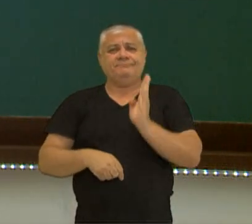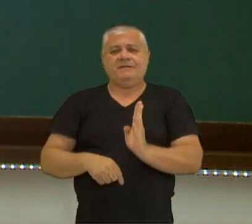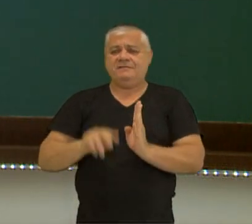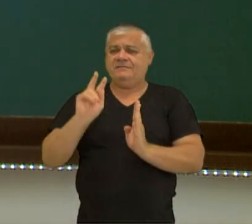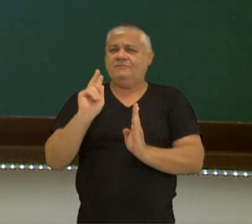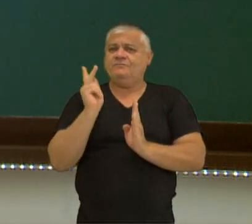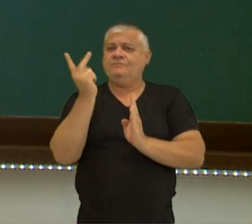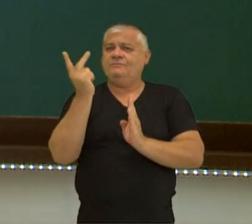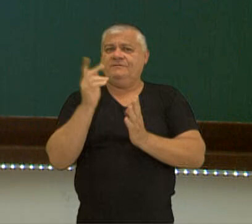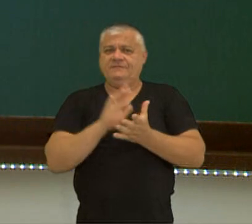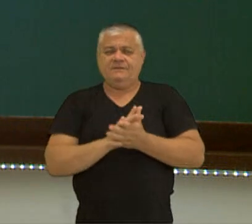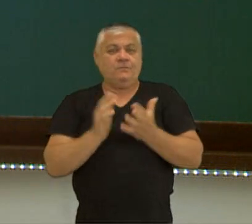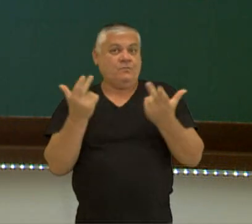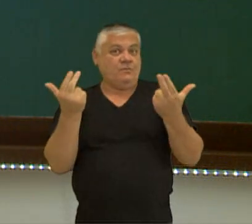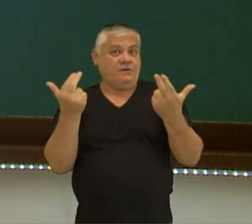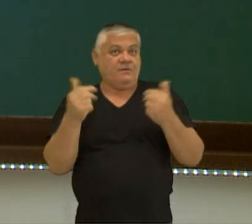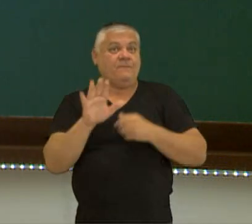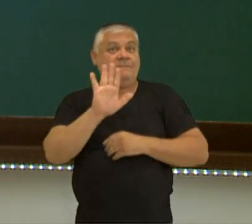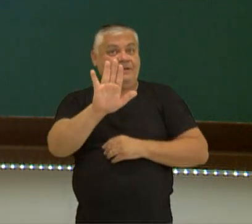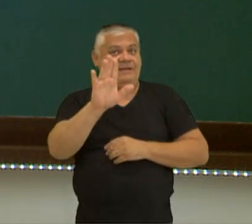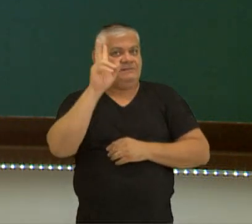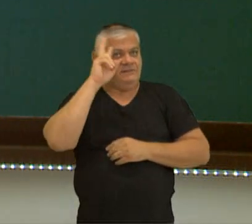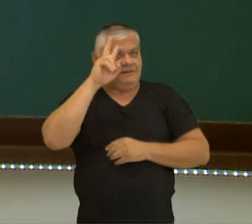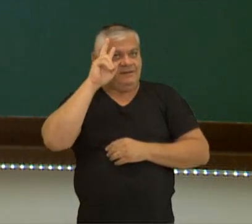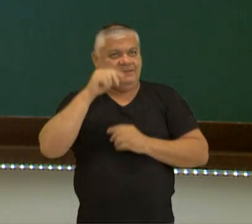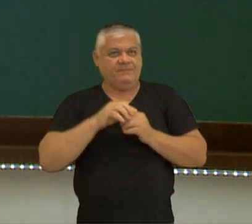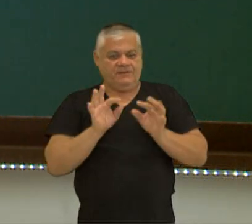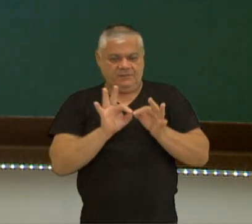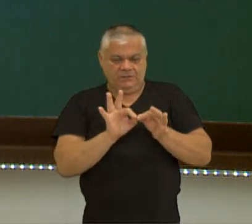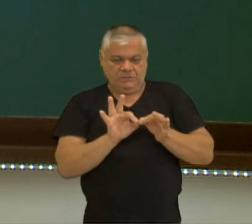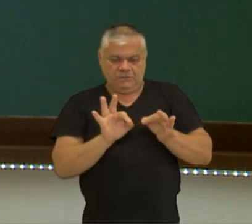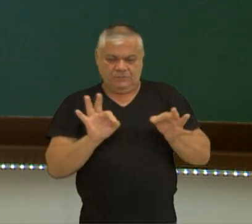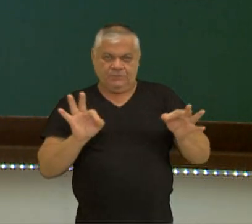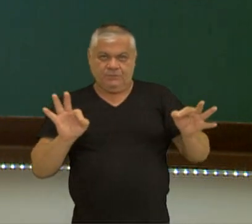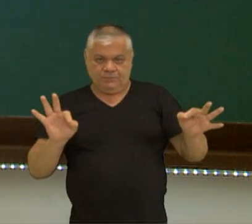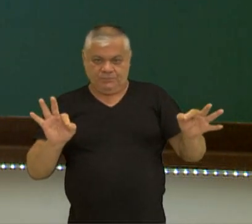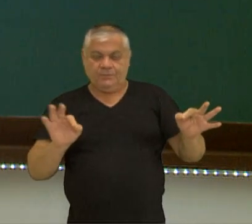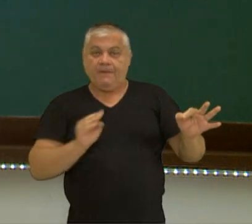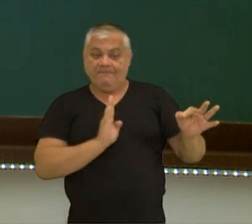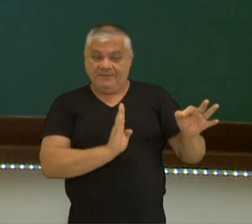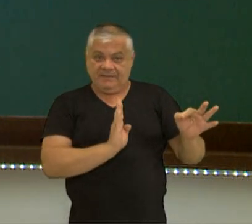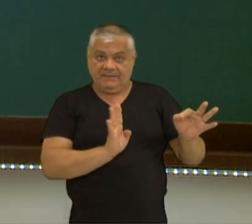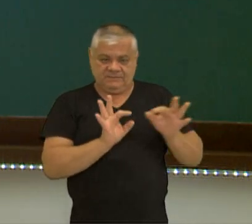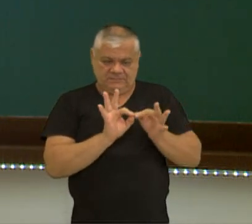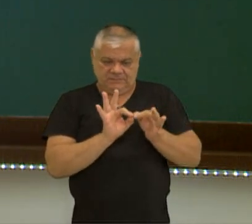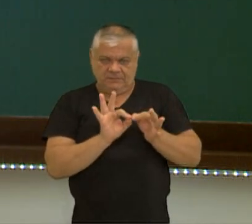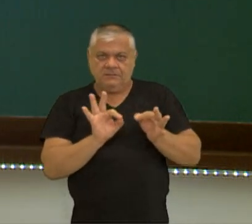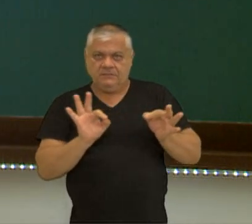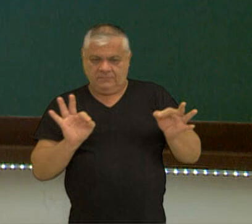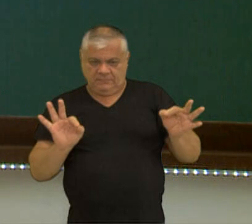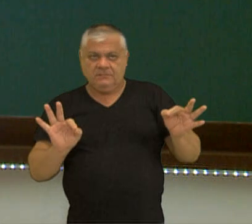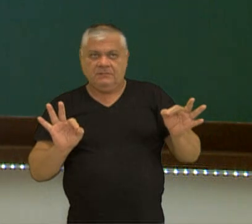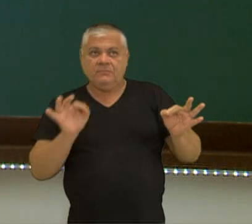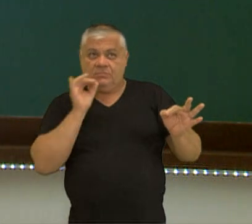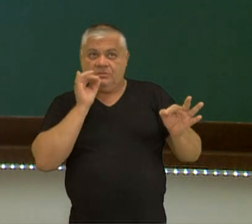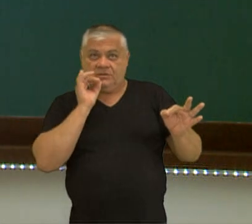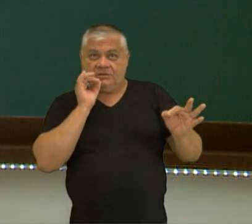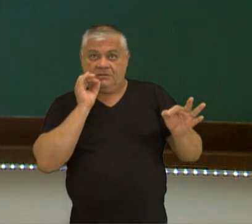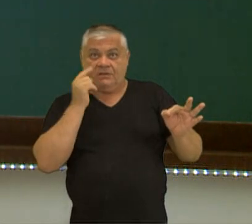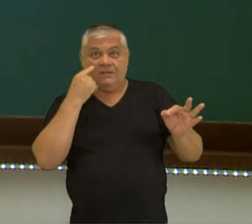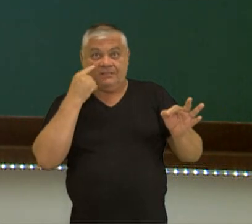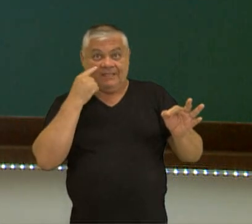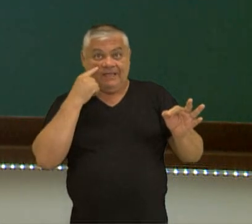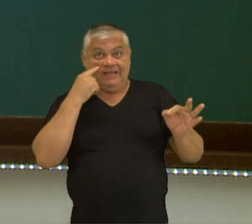Fácil, vai ser a mesma coisa, só que lembrando, né? Aqui continua sendo, porque ele está em volta da